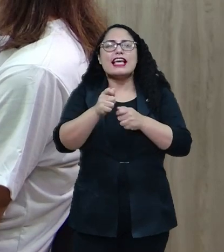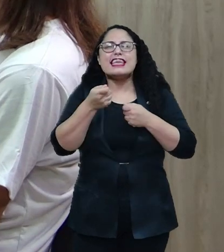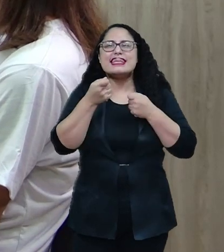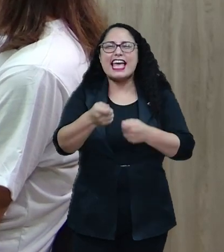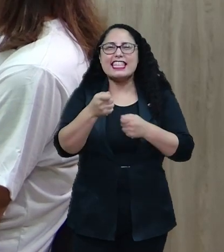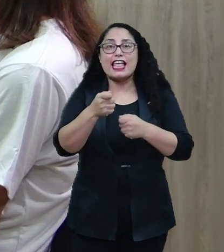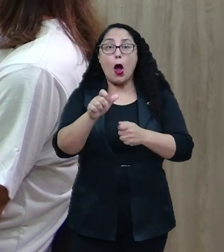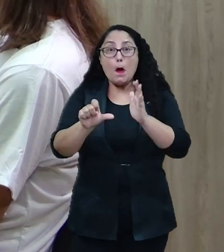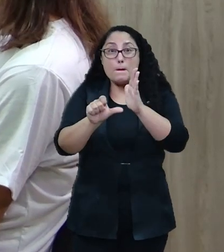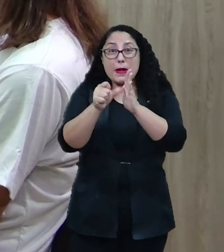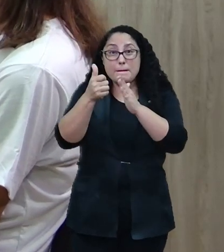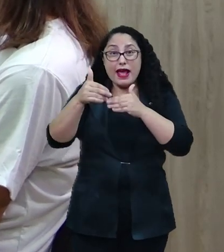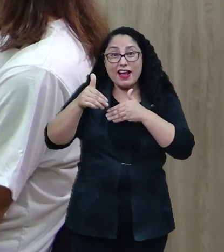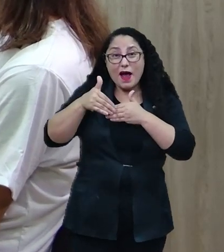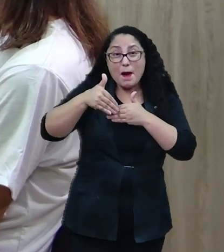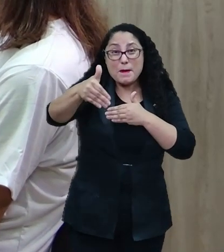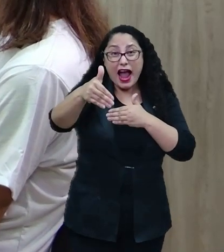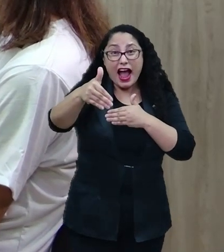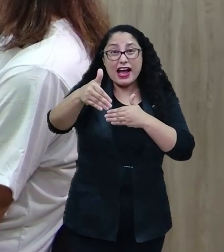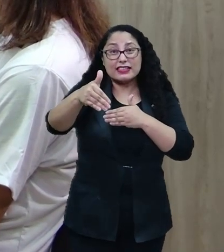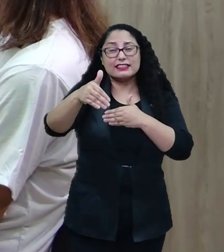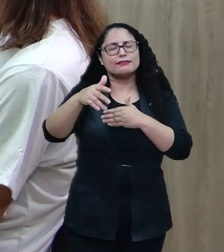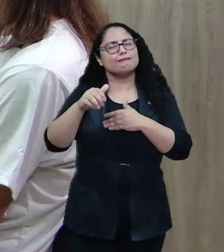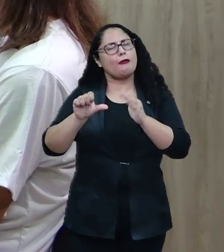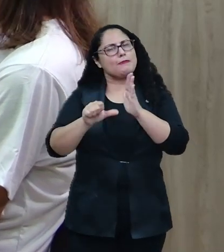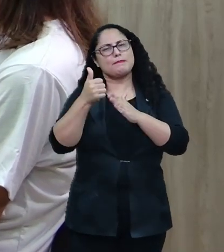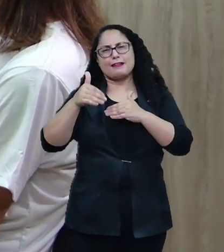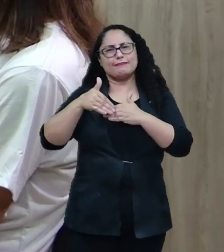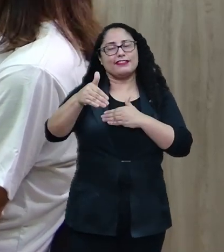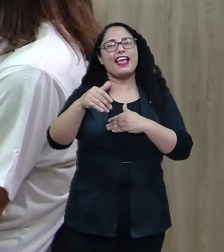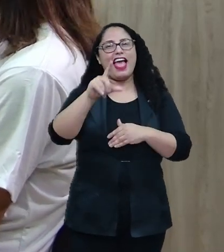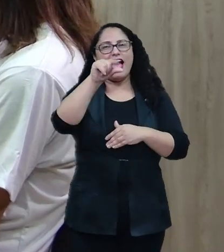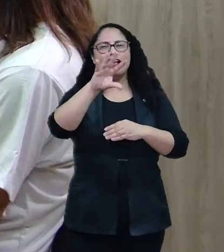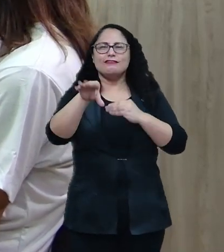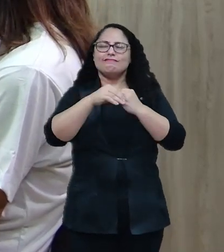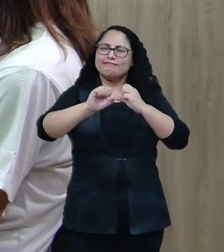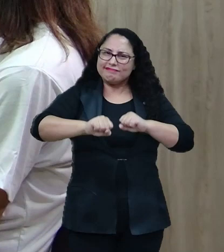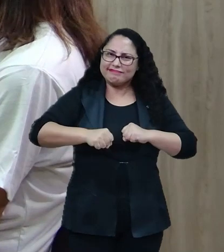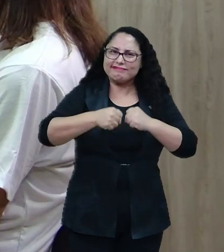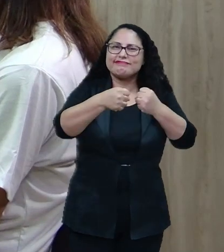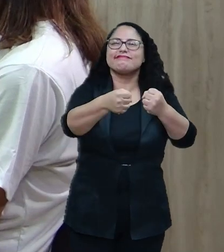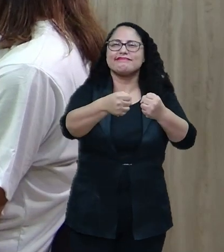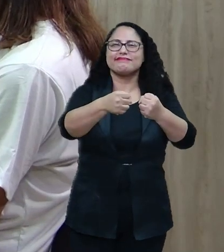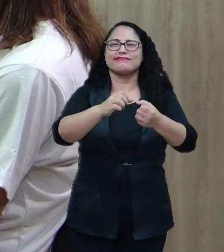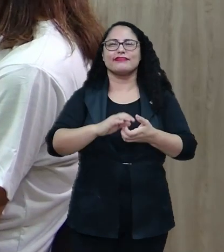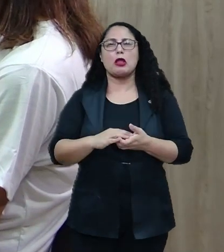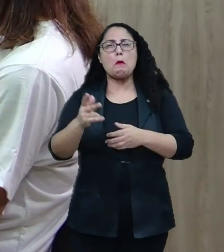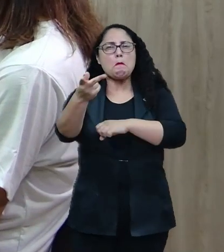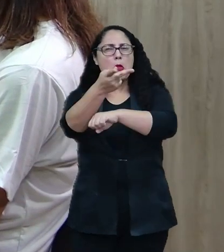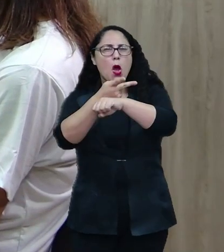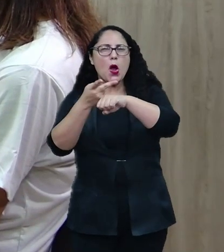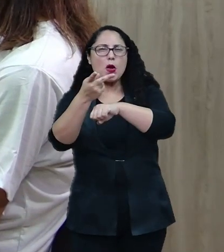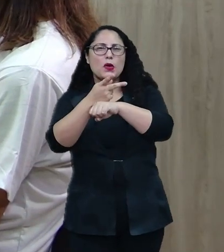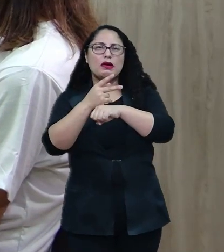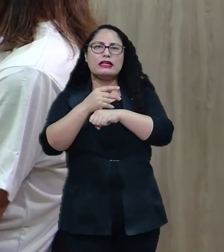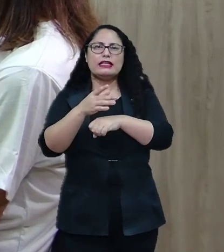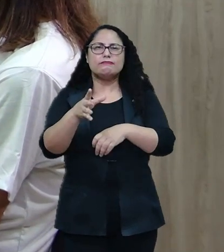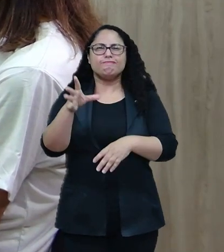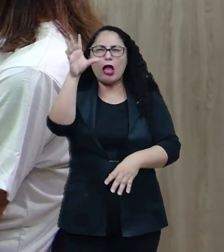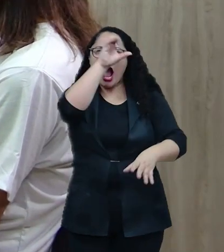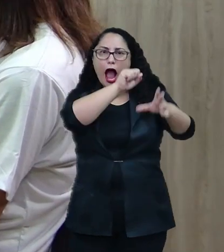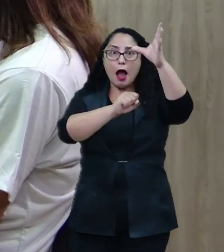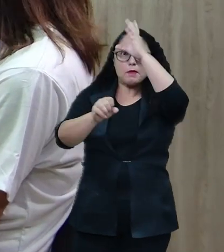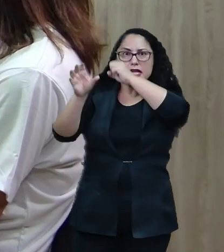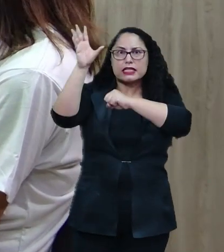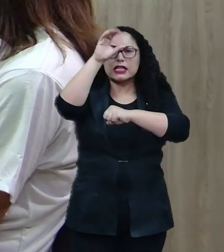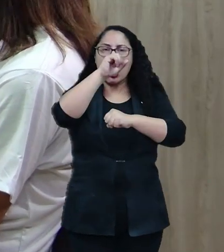tentar. O primeiro passo, né? O essencial é dar o primeiro passo. É isso, se dediquem, procurem absorver o máximo